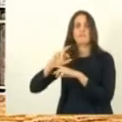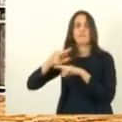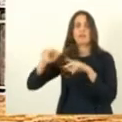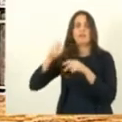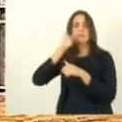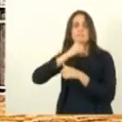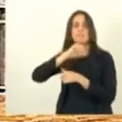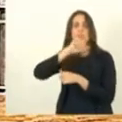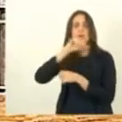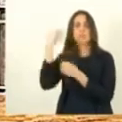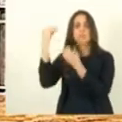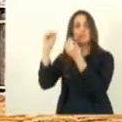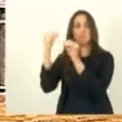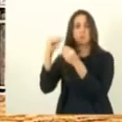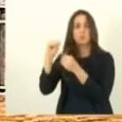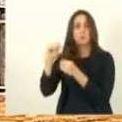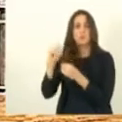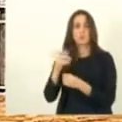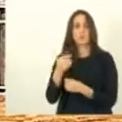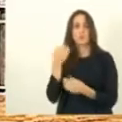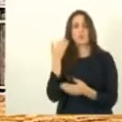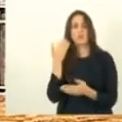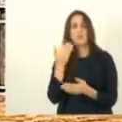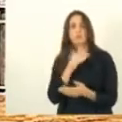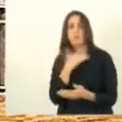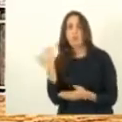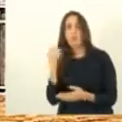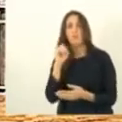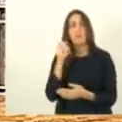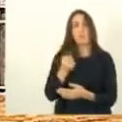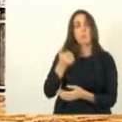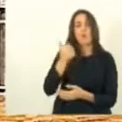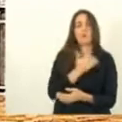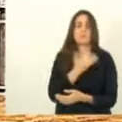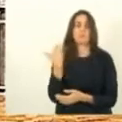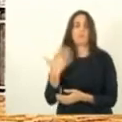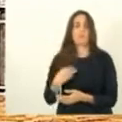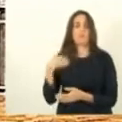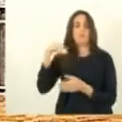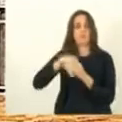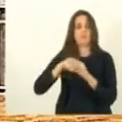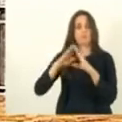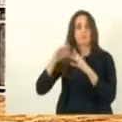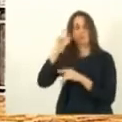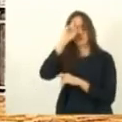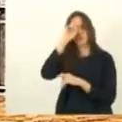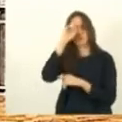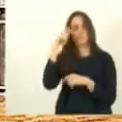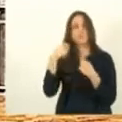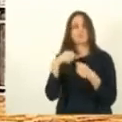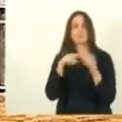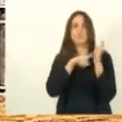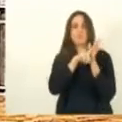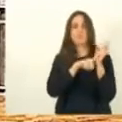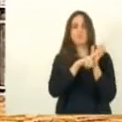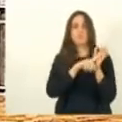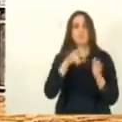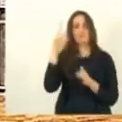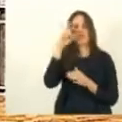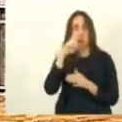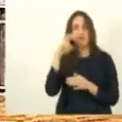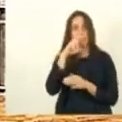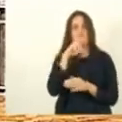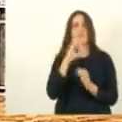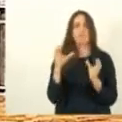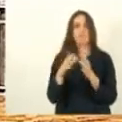perderam também, ou que quase perderam seus filhos lá. Por isso, nós precisamos investigar a Comissão